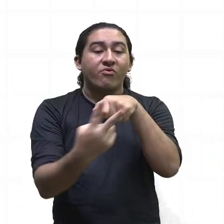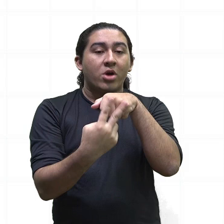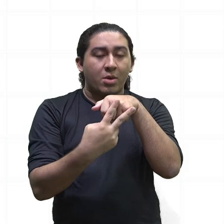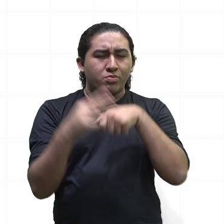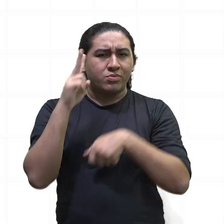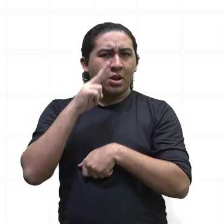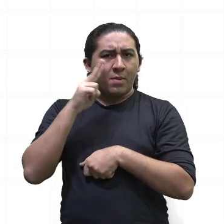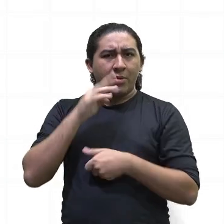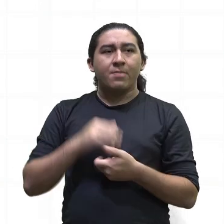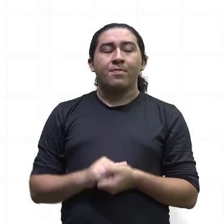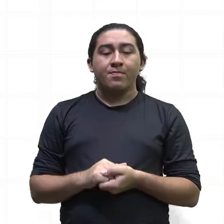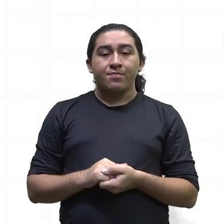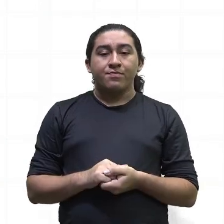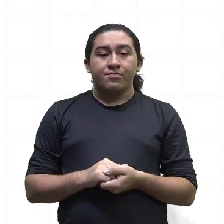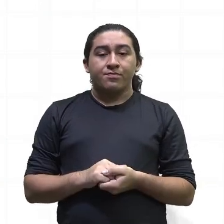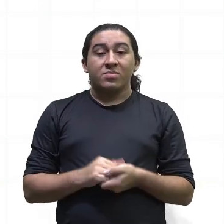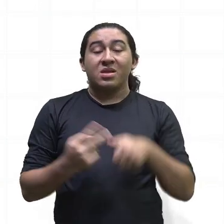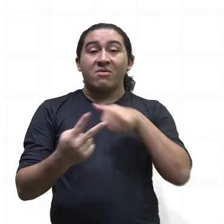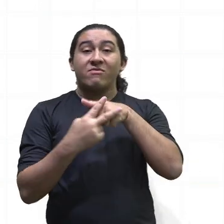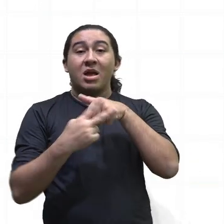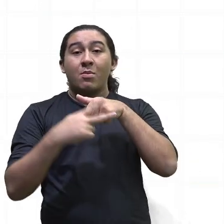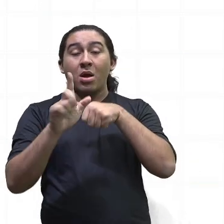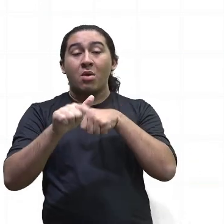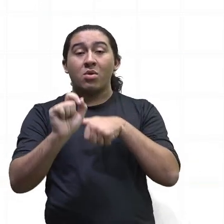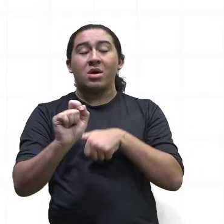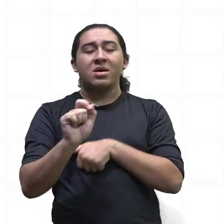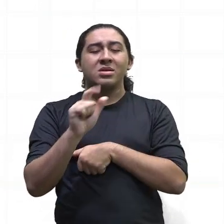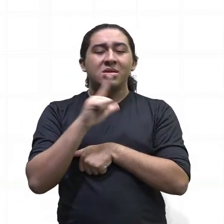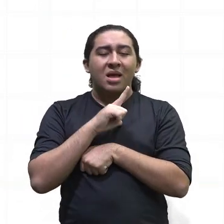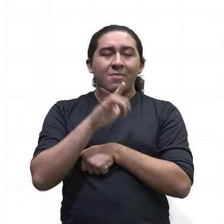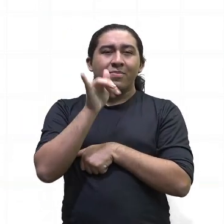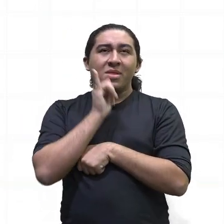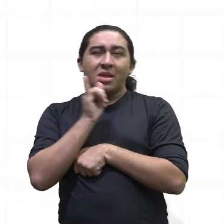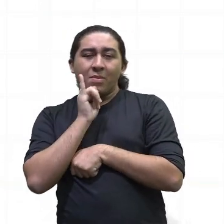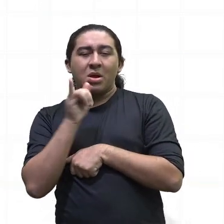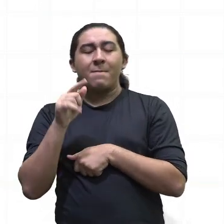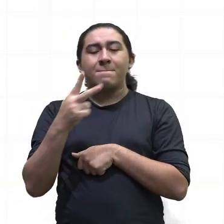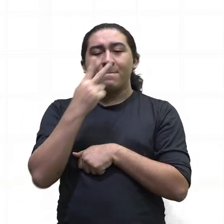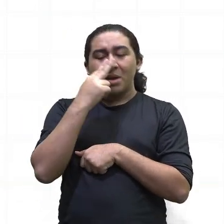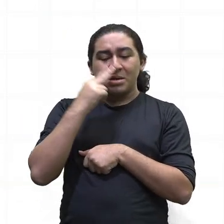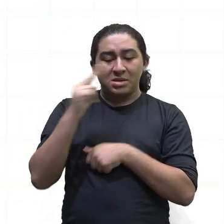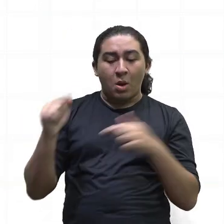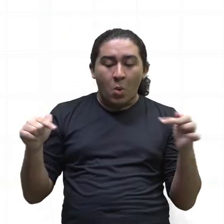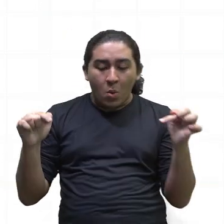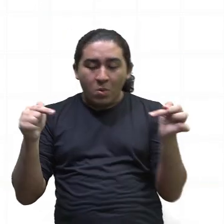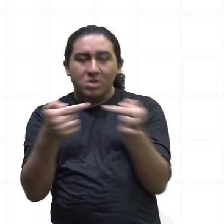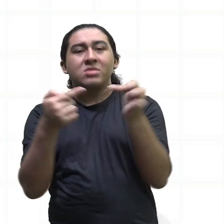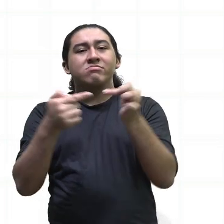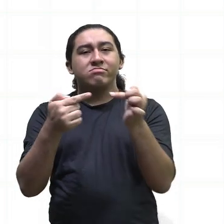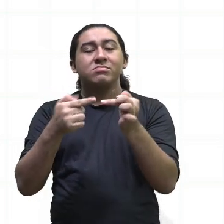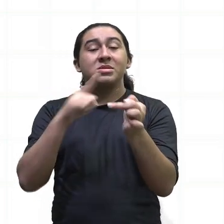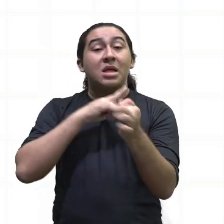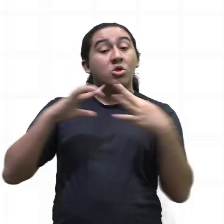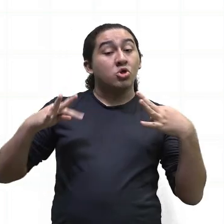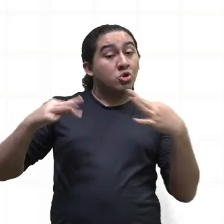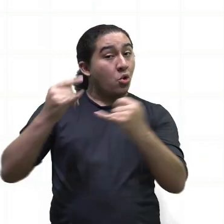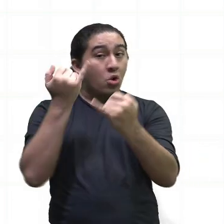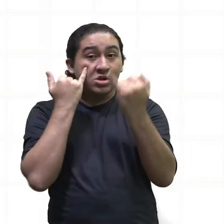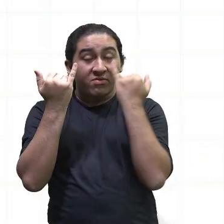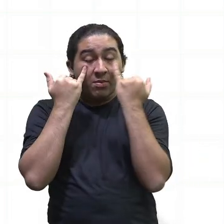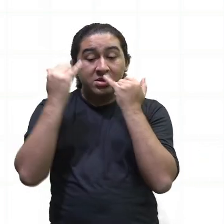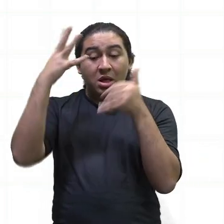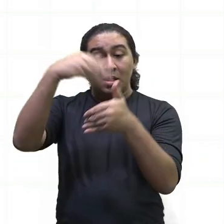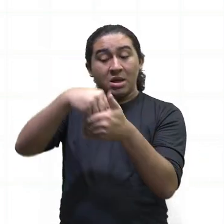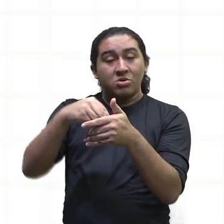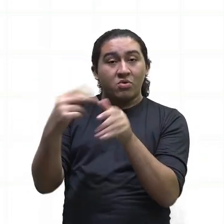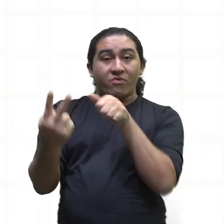para vocês que o verbo é aquela pessoa que está bem, como é que se diz, bem conectada, sabe de tudo. Através do verbo eu vou saber